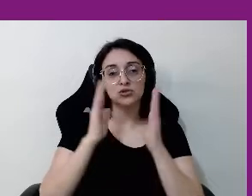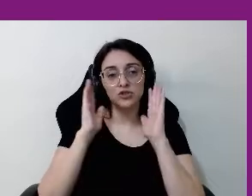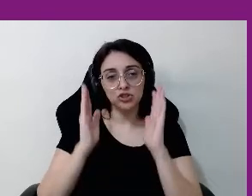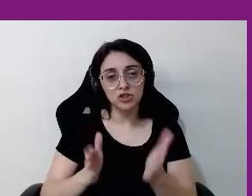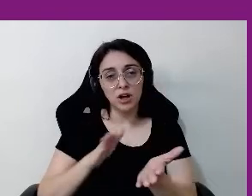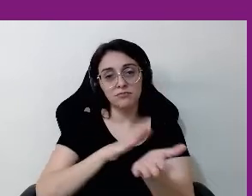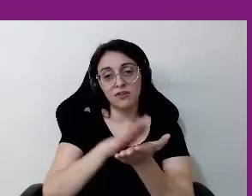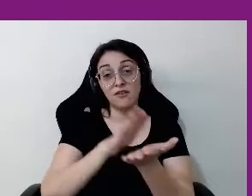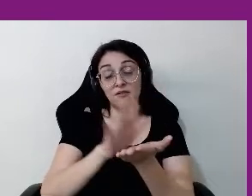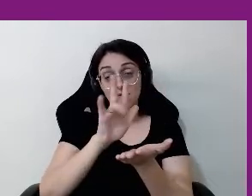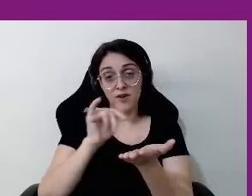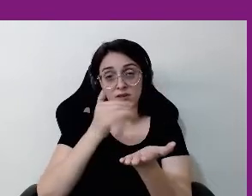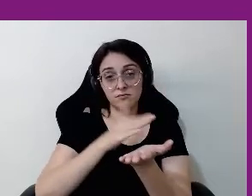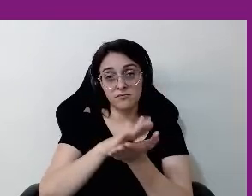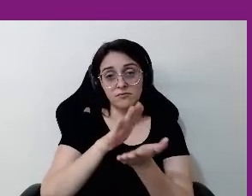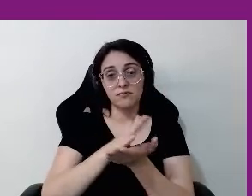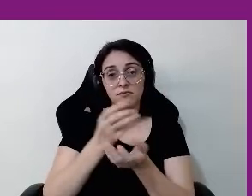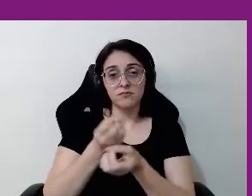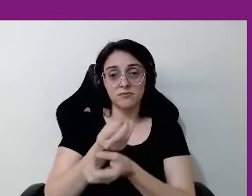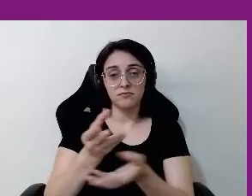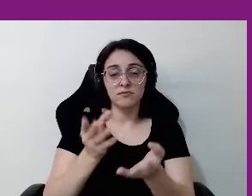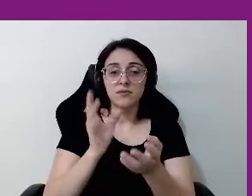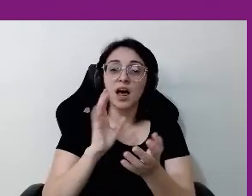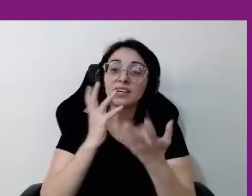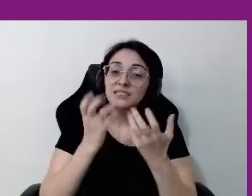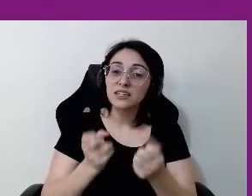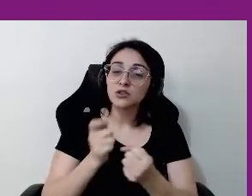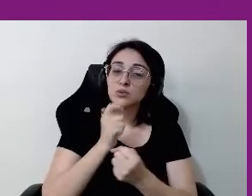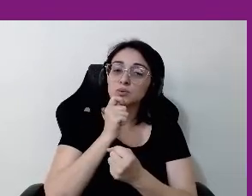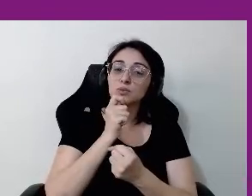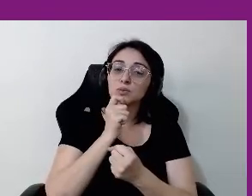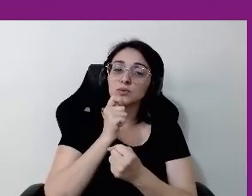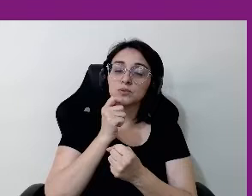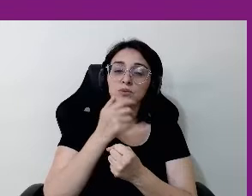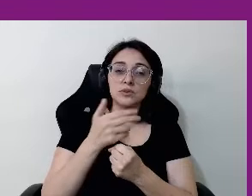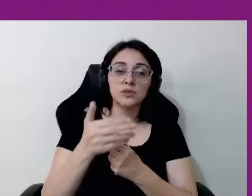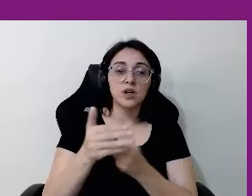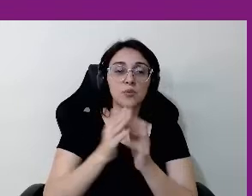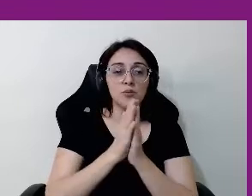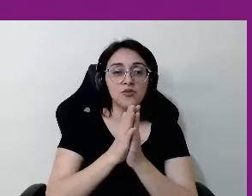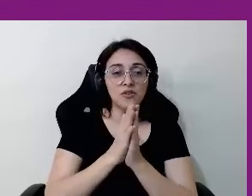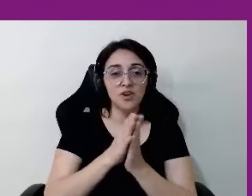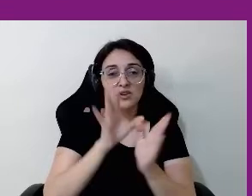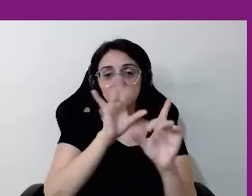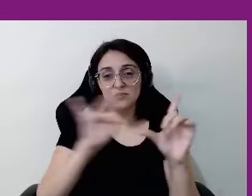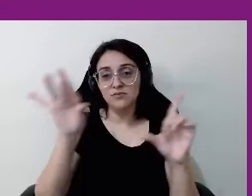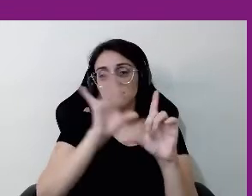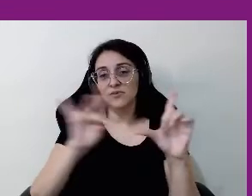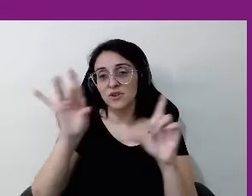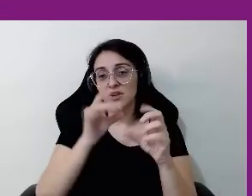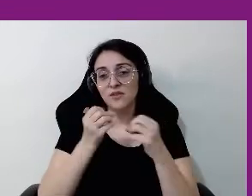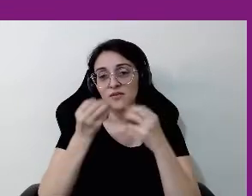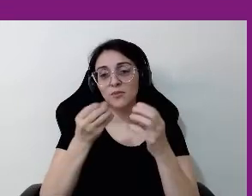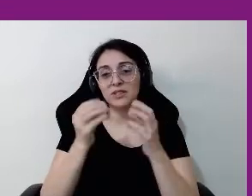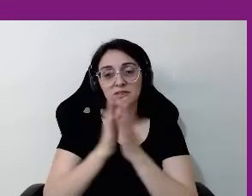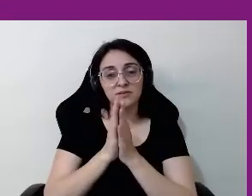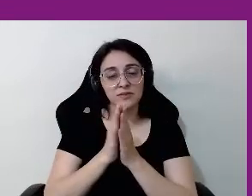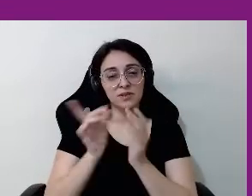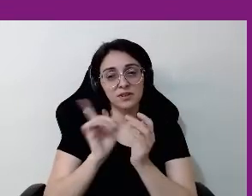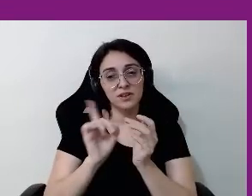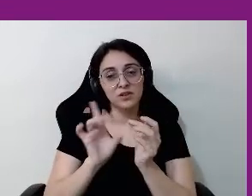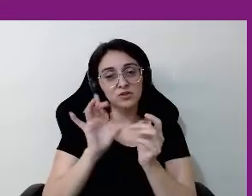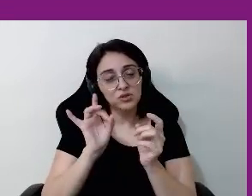para publicação, ainda não foi aceito, então, ainda, por favor, não compartilhe essas informações, é